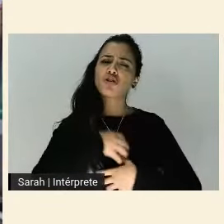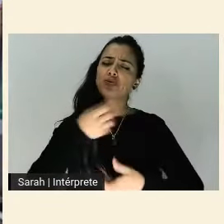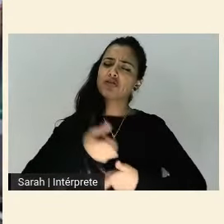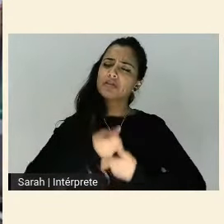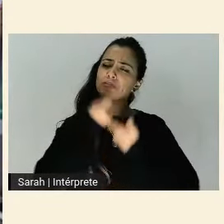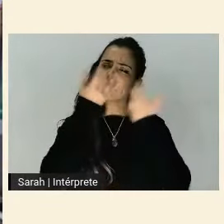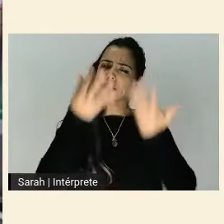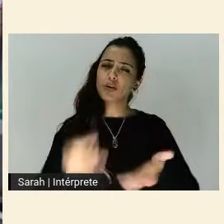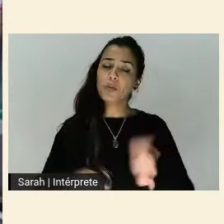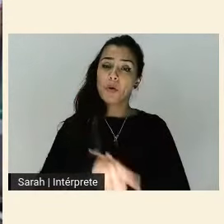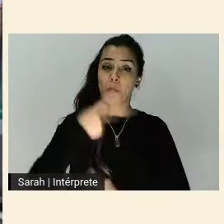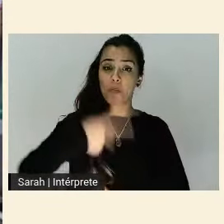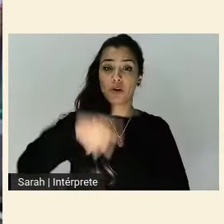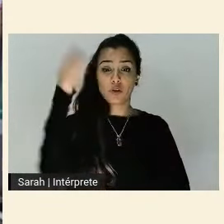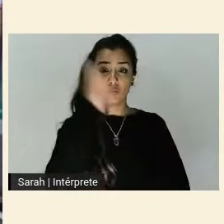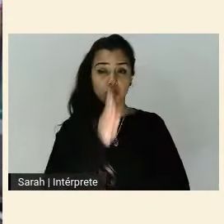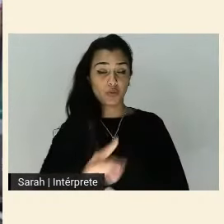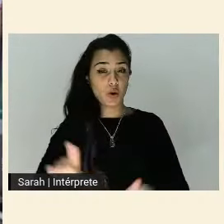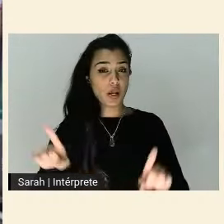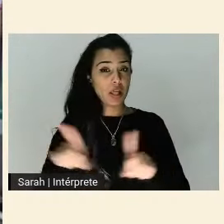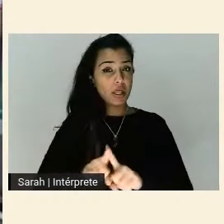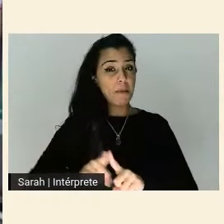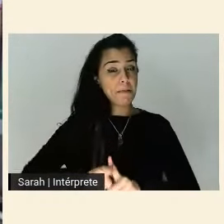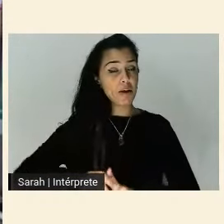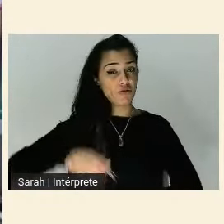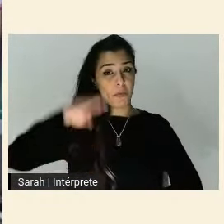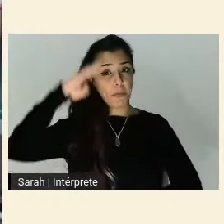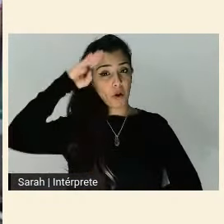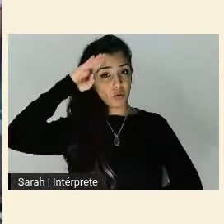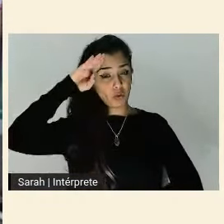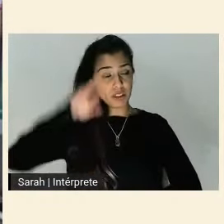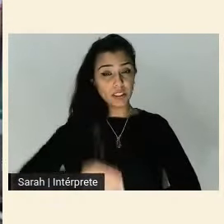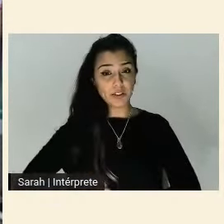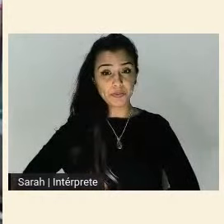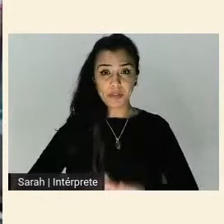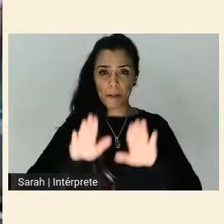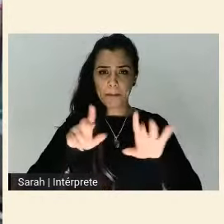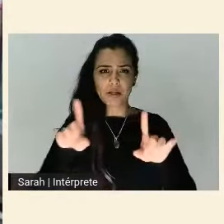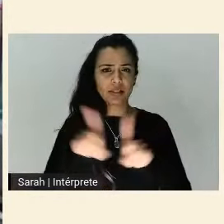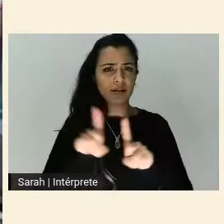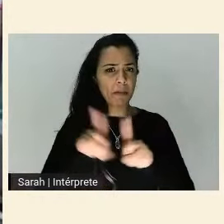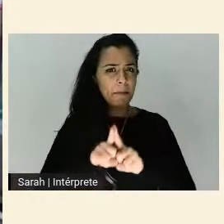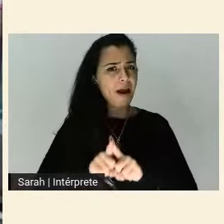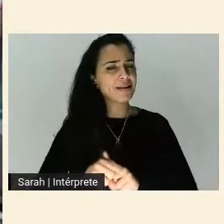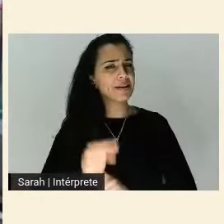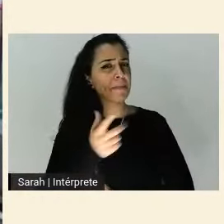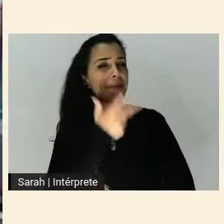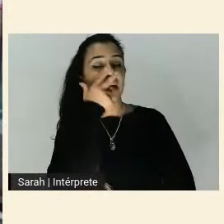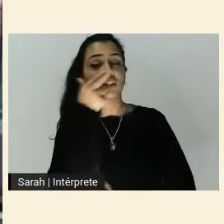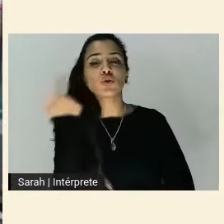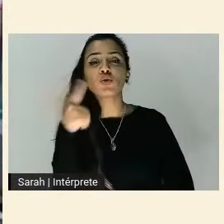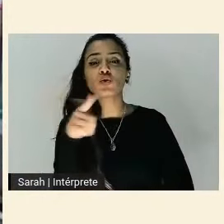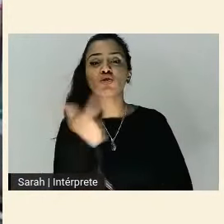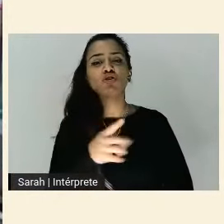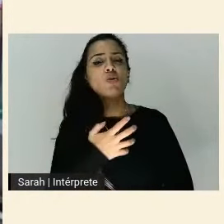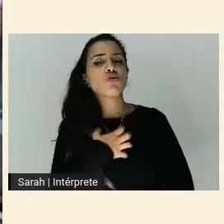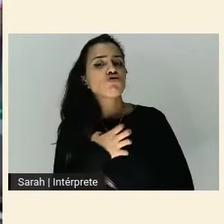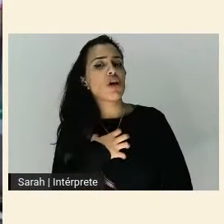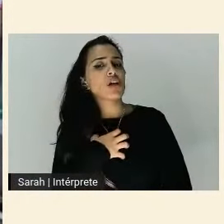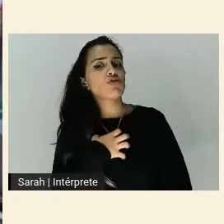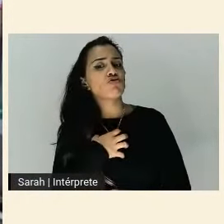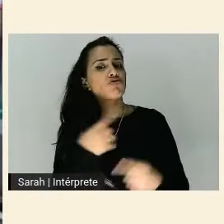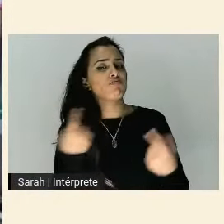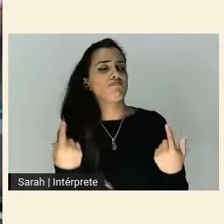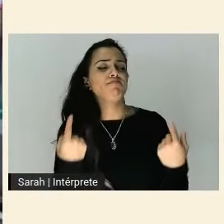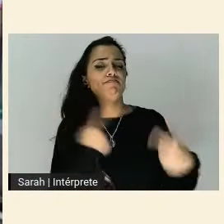brasilidade e de patriotismo, sem, no entanto, né, manifestar oposição ao